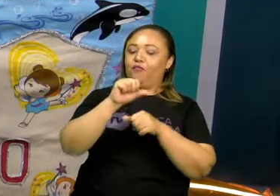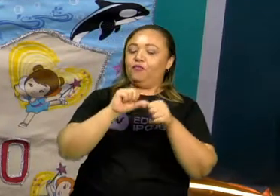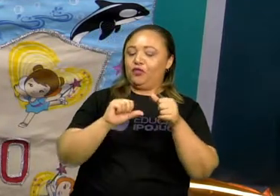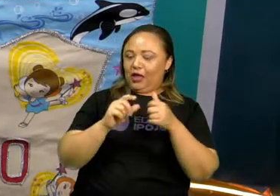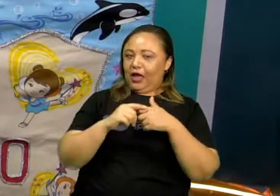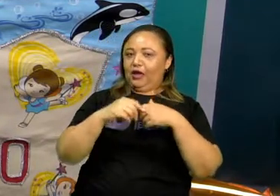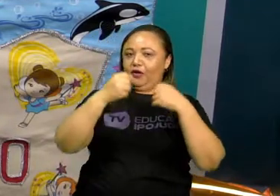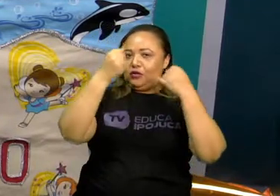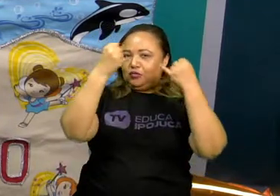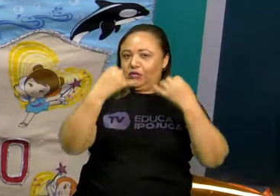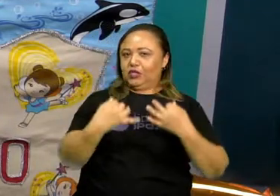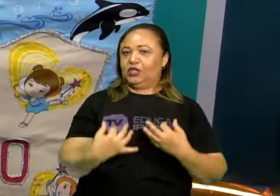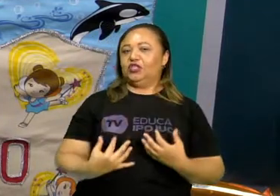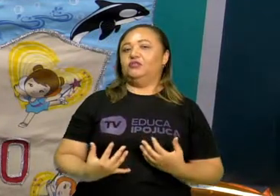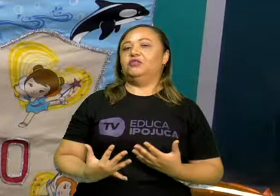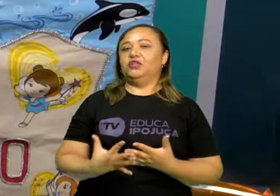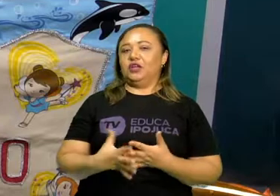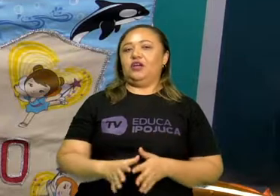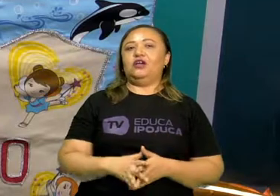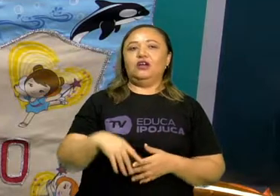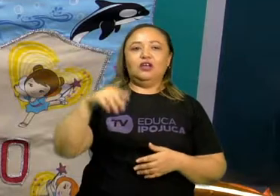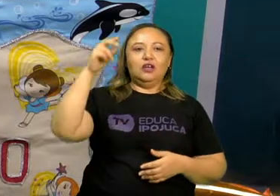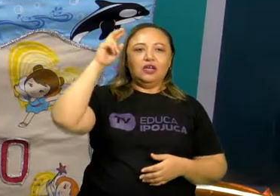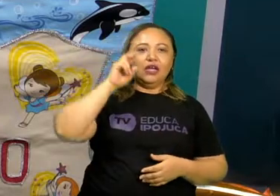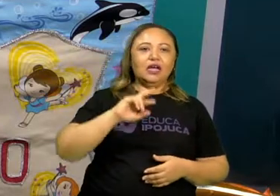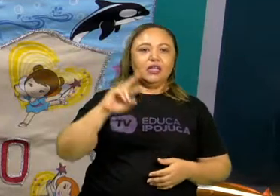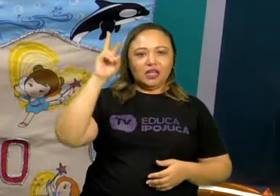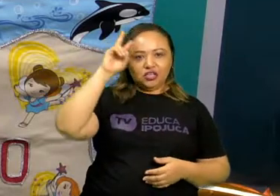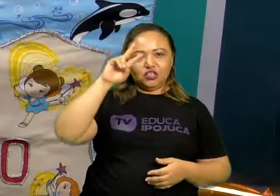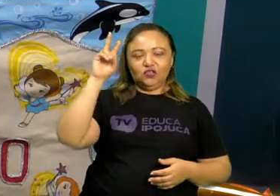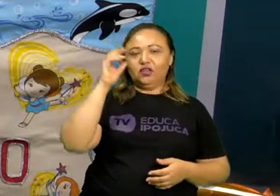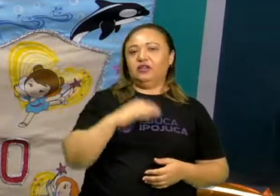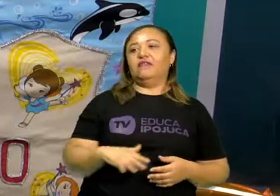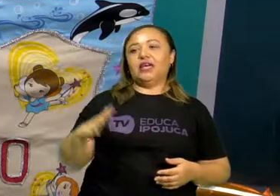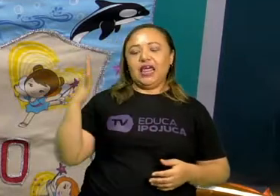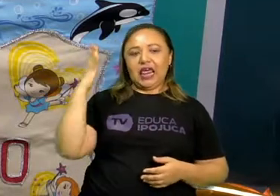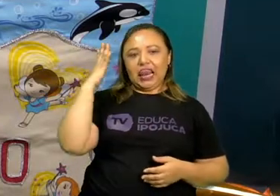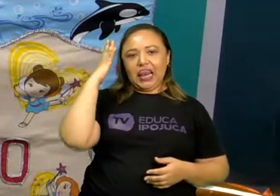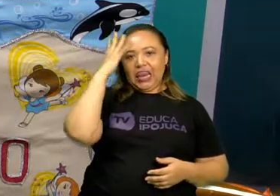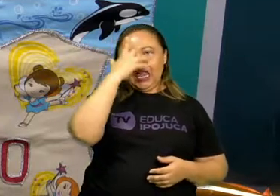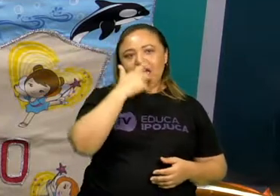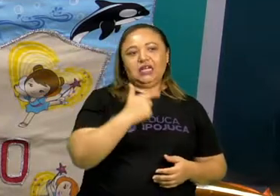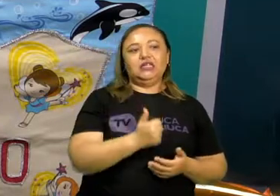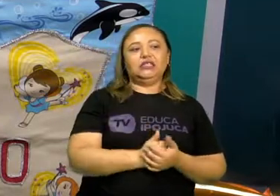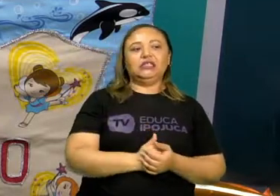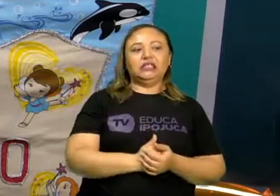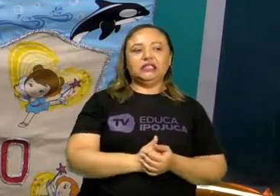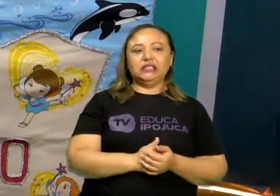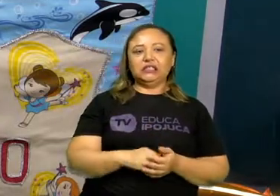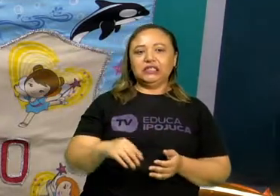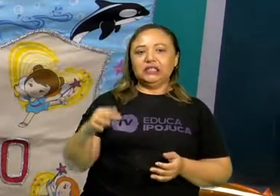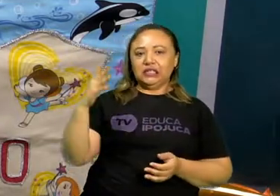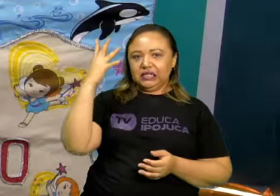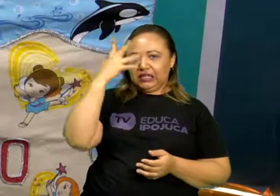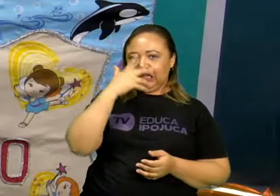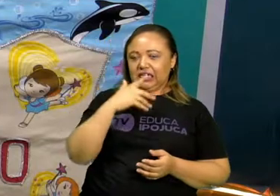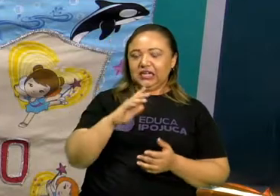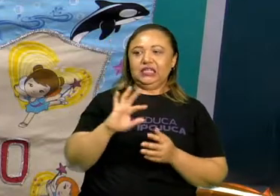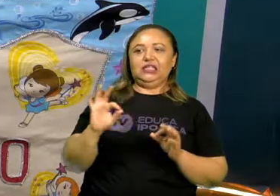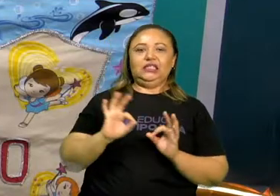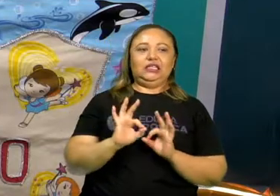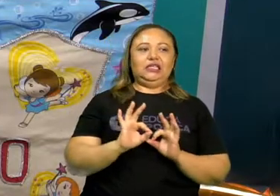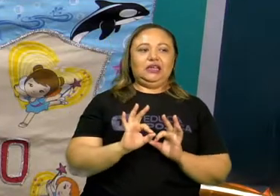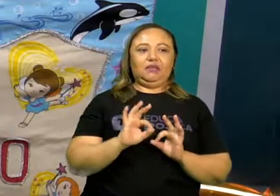Lê, quando começar a contar a história, vem os personagens. E essa sombrinha vai ficar linda,